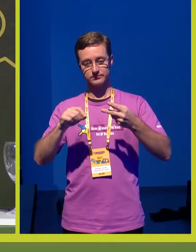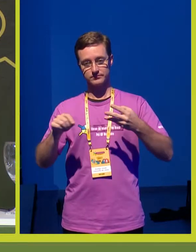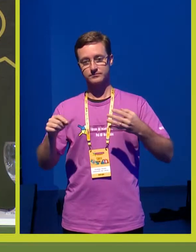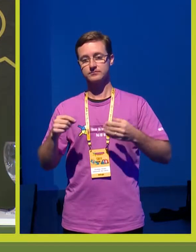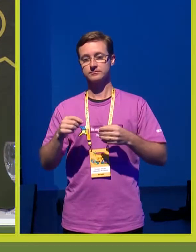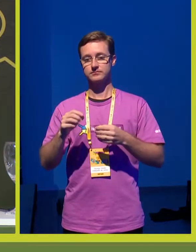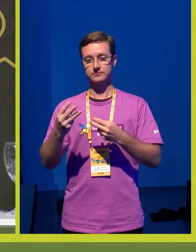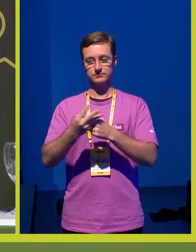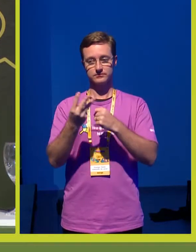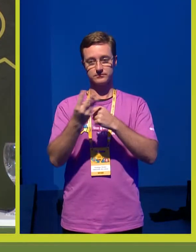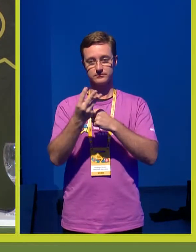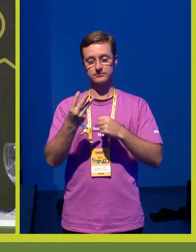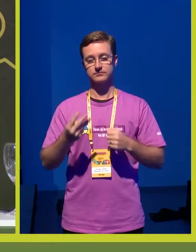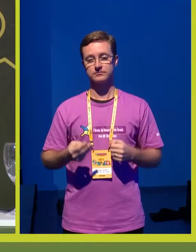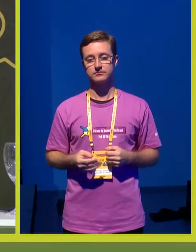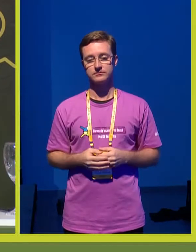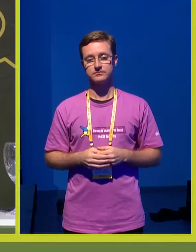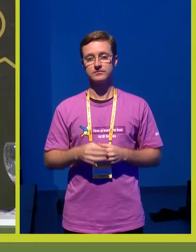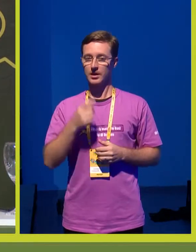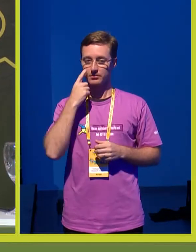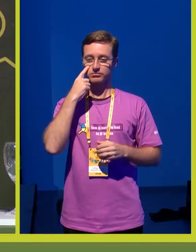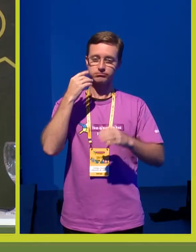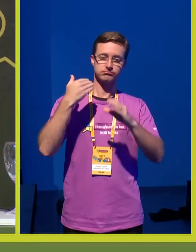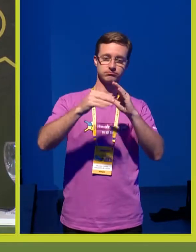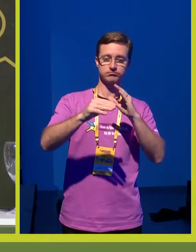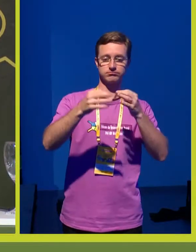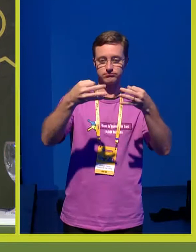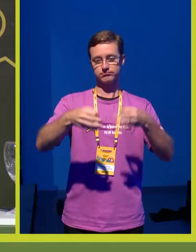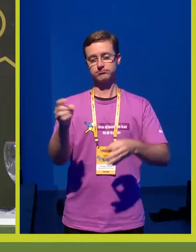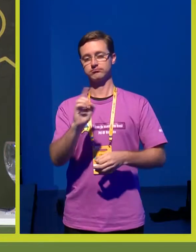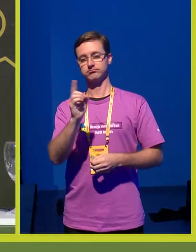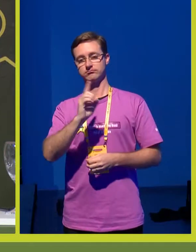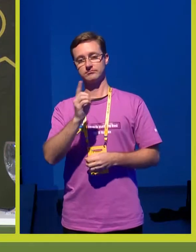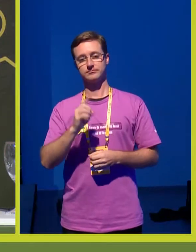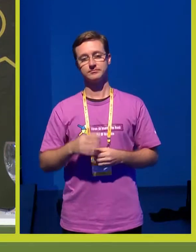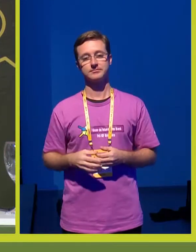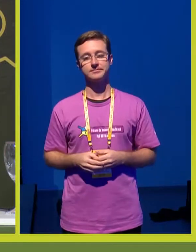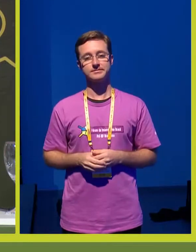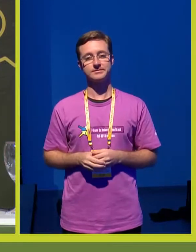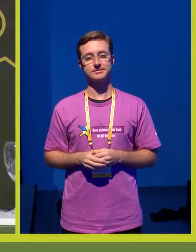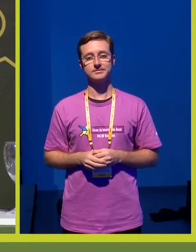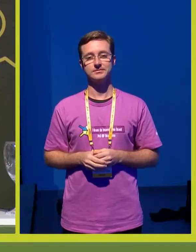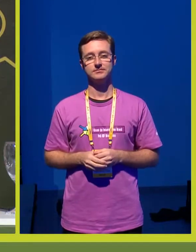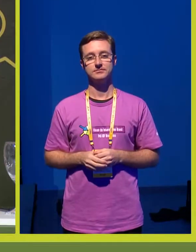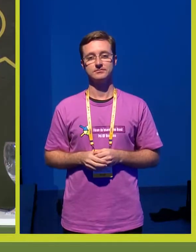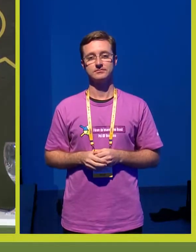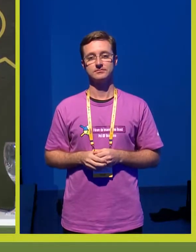que você está mandando a mensagem para a pessoa certa e isso acontece claro nas duas pontas